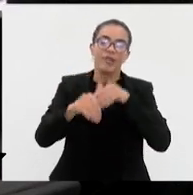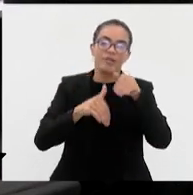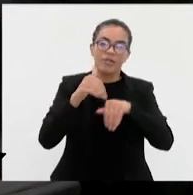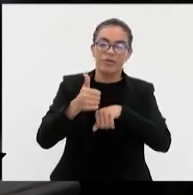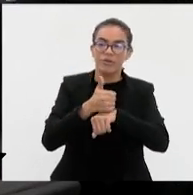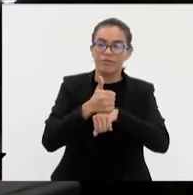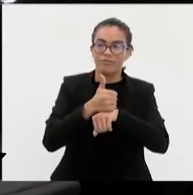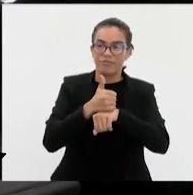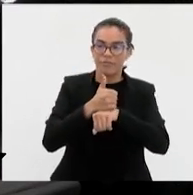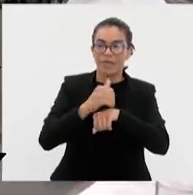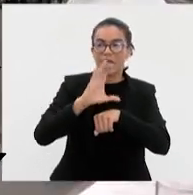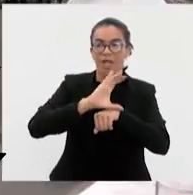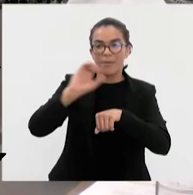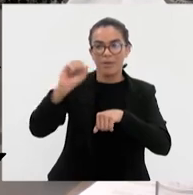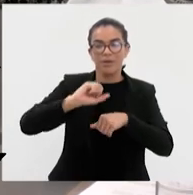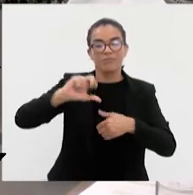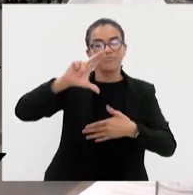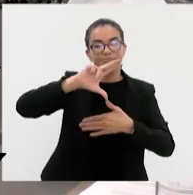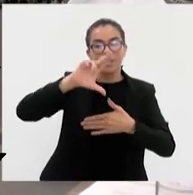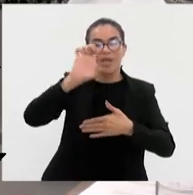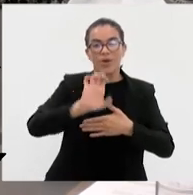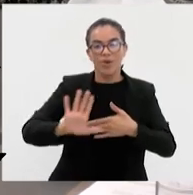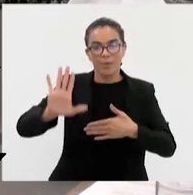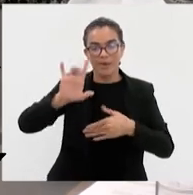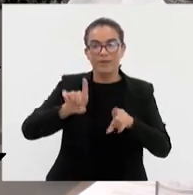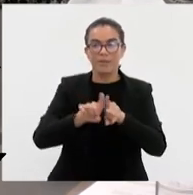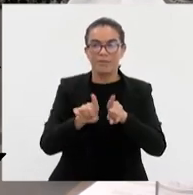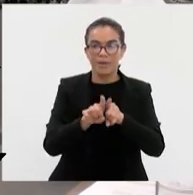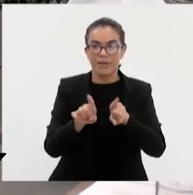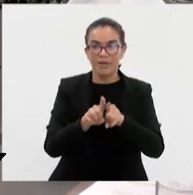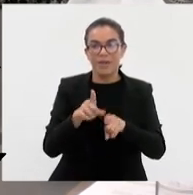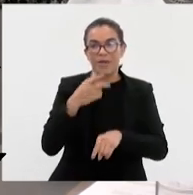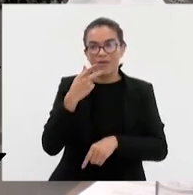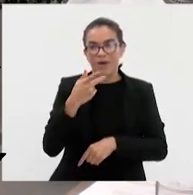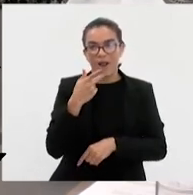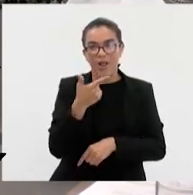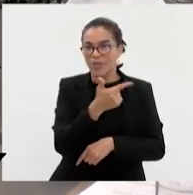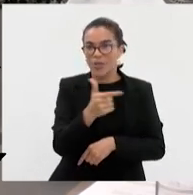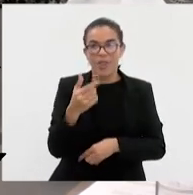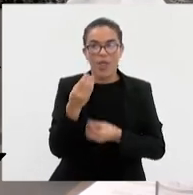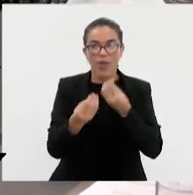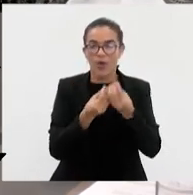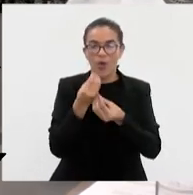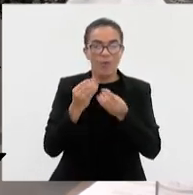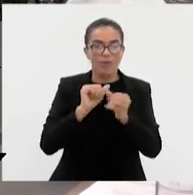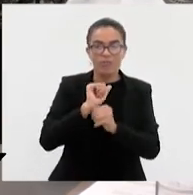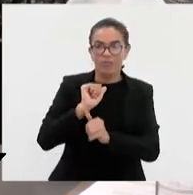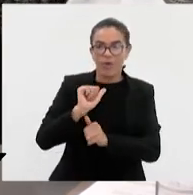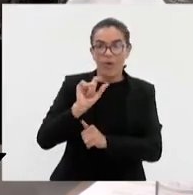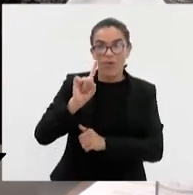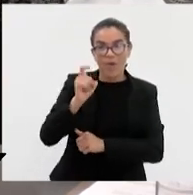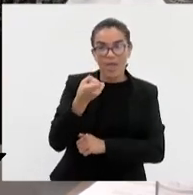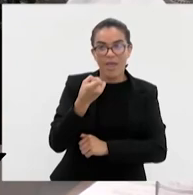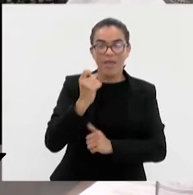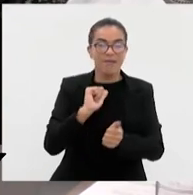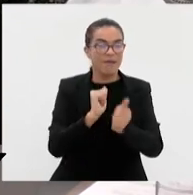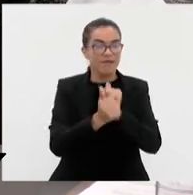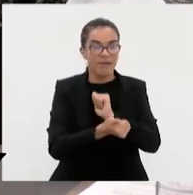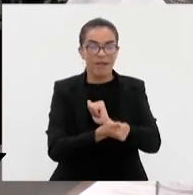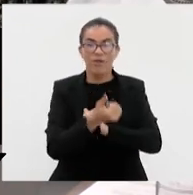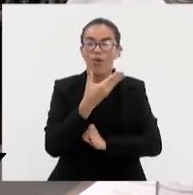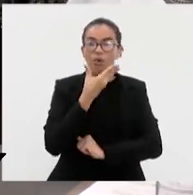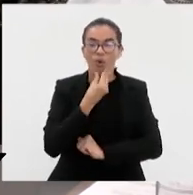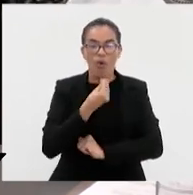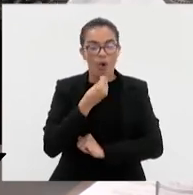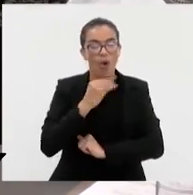Fui campeã sul-americana, campeã europeia. Então, eu falo com propriedade, não tem como você transformar um ex-atleta ou um homem formado